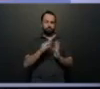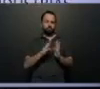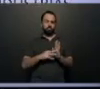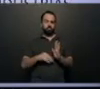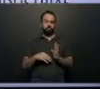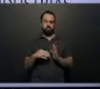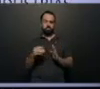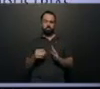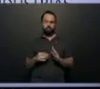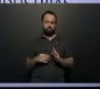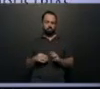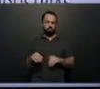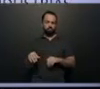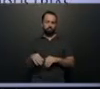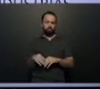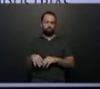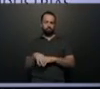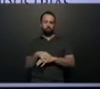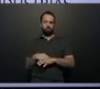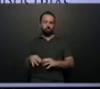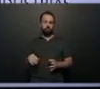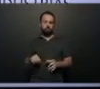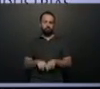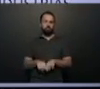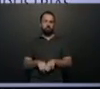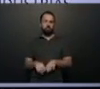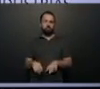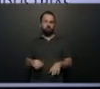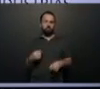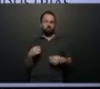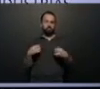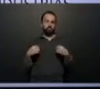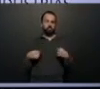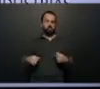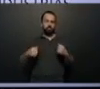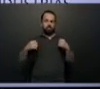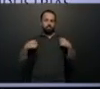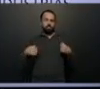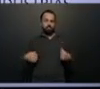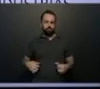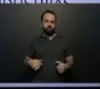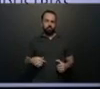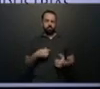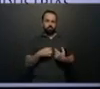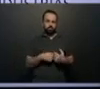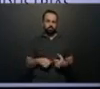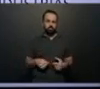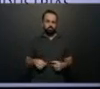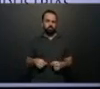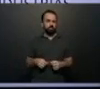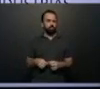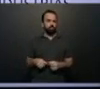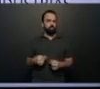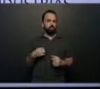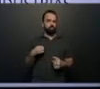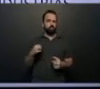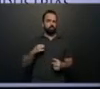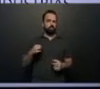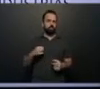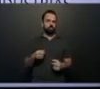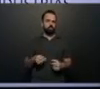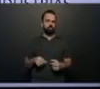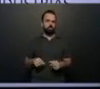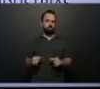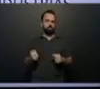os sapatos também. Então você vai se vestir. E como que você vai fazer isso usando essas roupas que